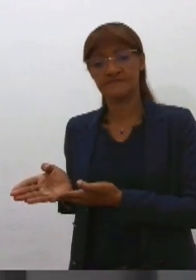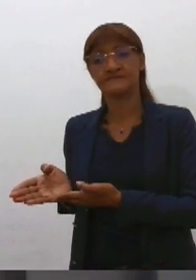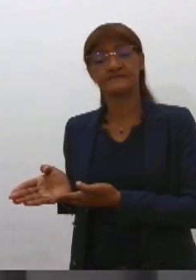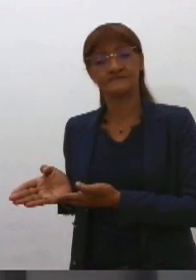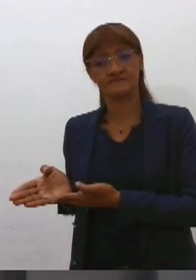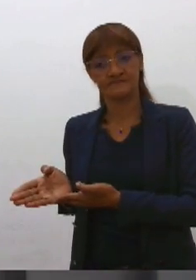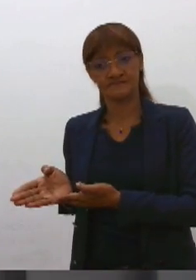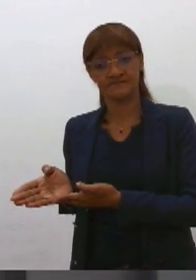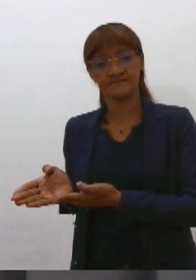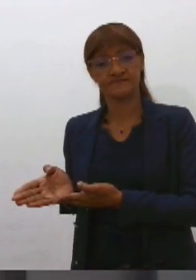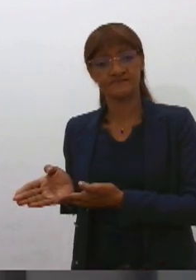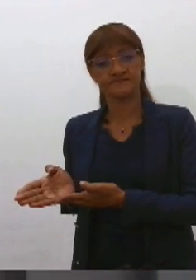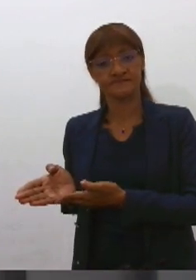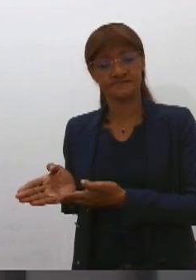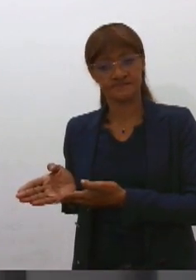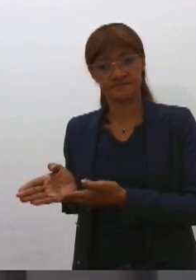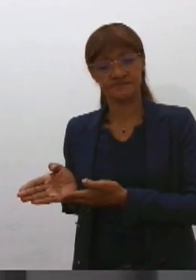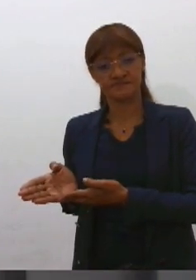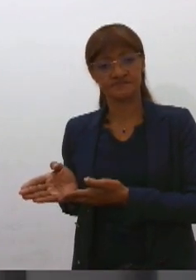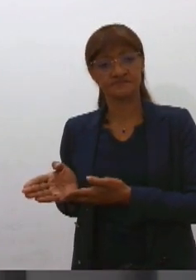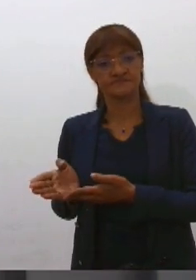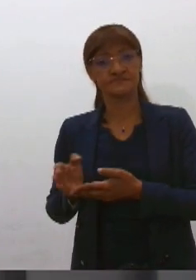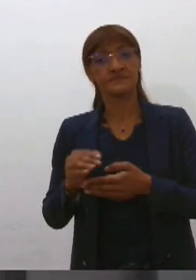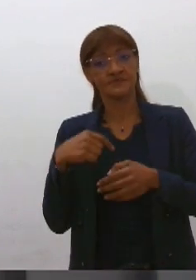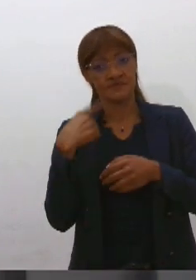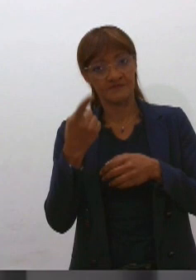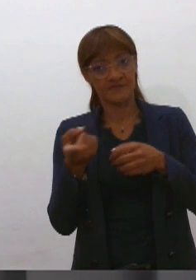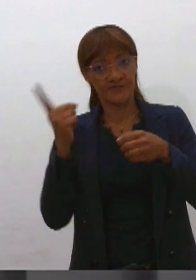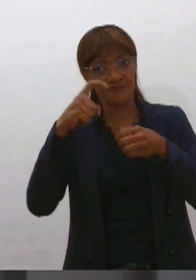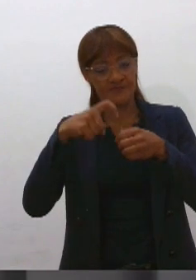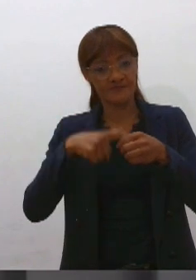@TVAlese5.2. No Twitter, @TVAlese. E a qualquer momento